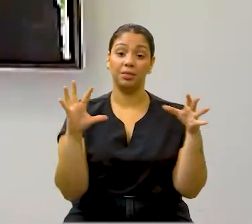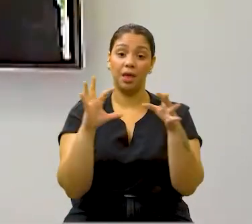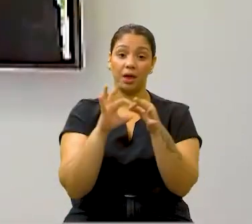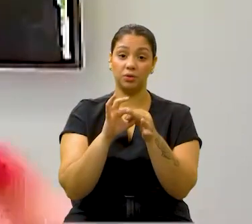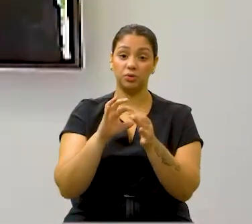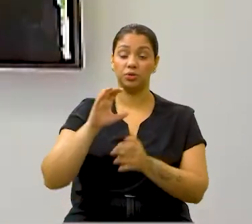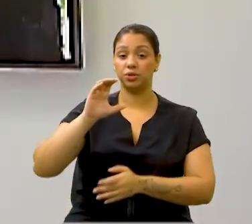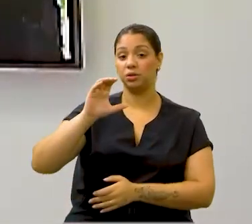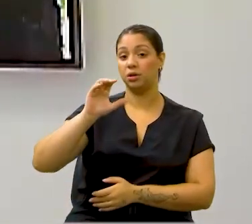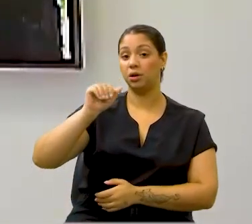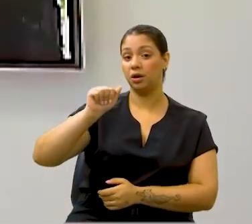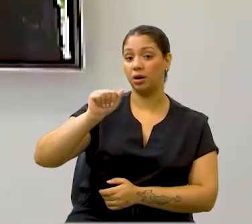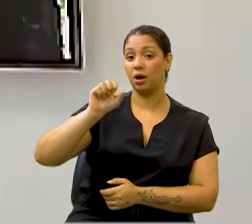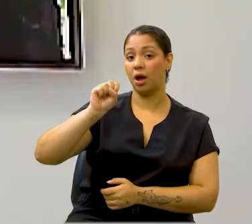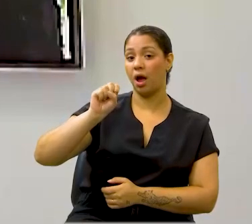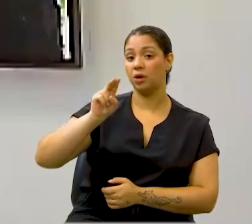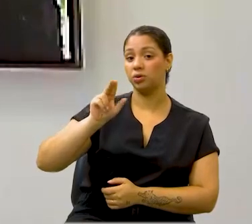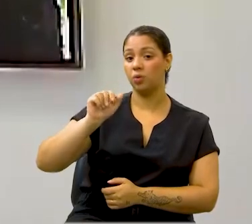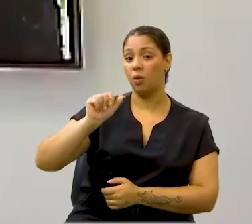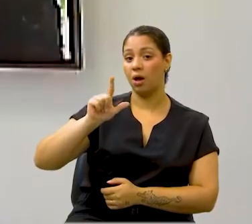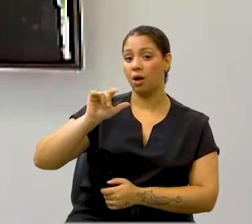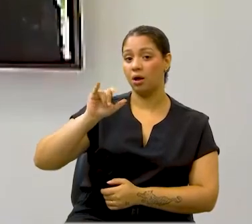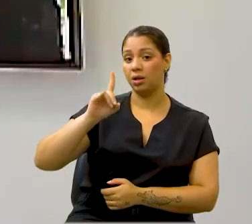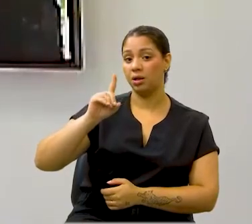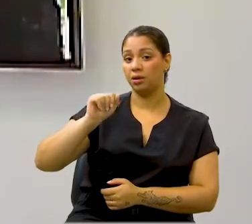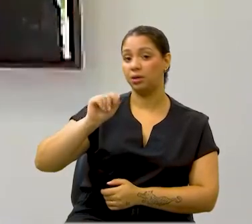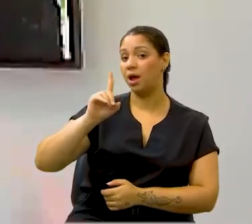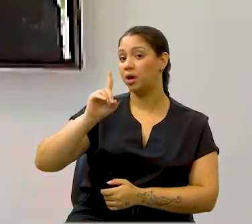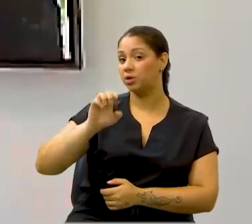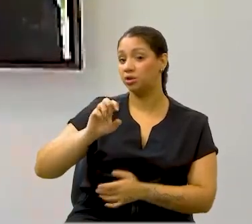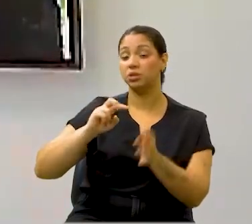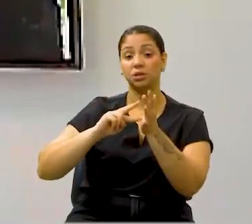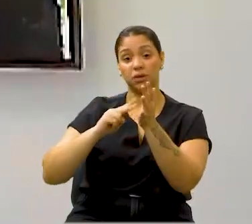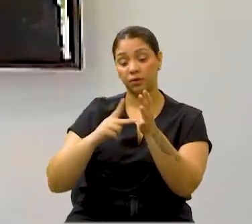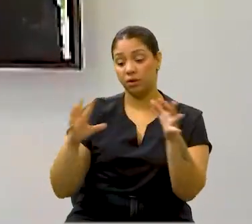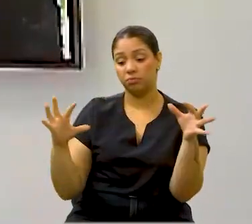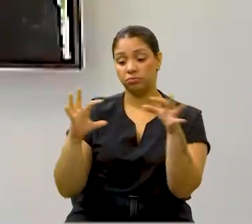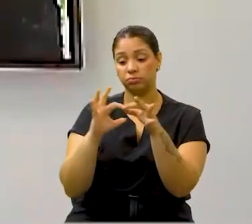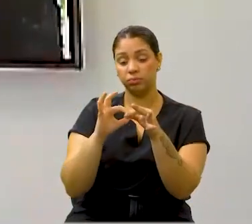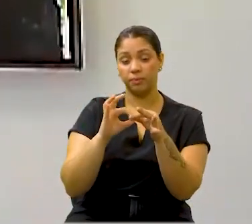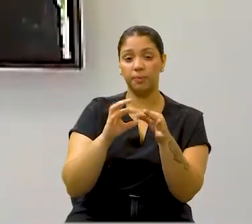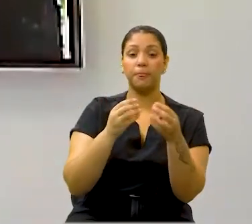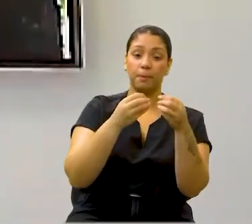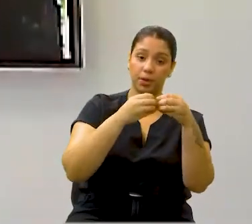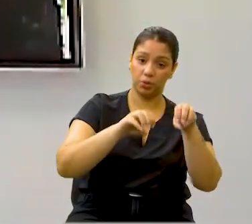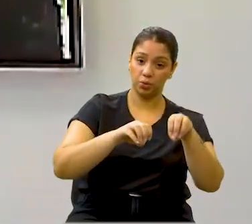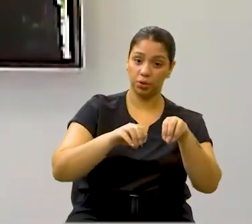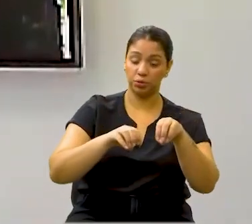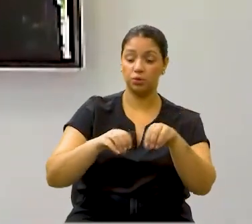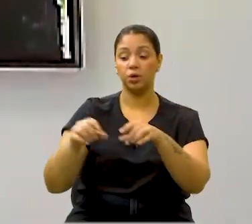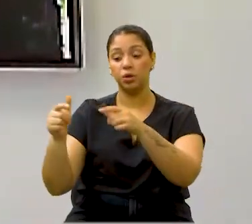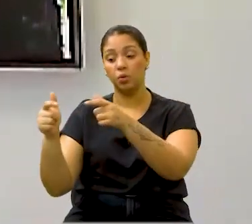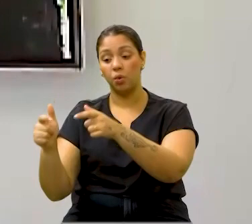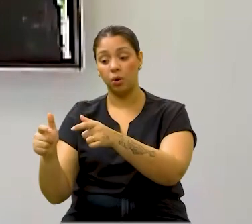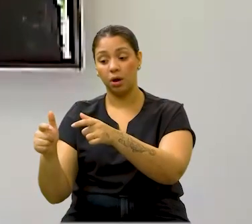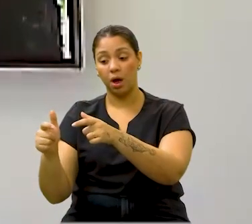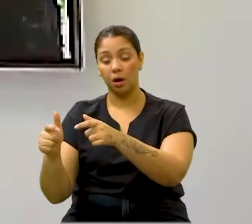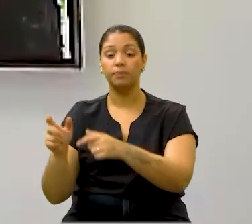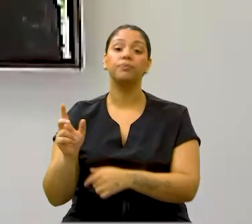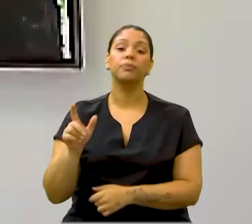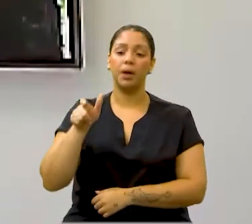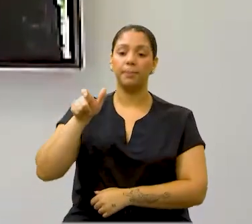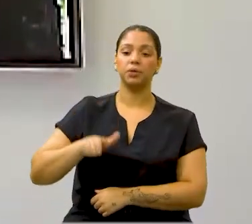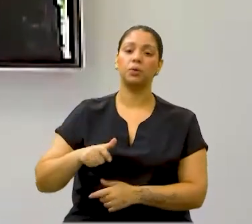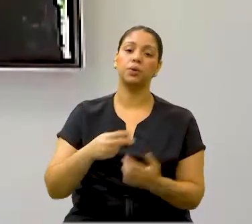de causalidade entre, né, tem essa conexão entre o dano e o local,